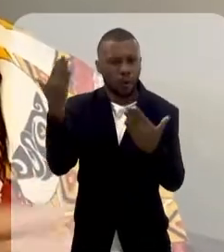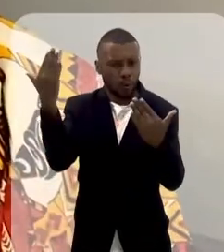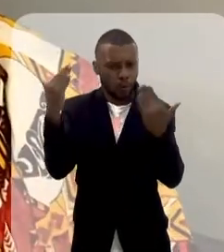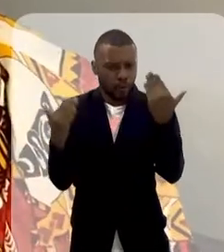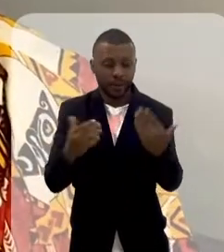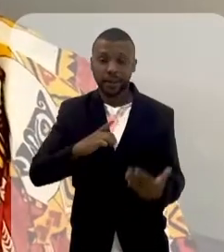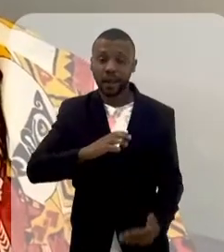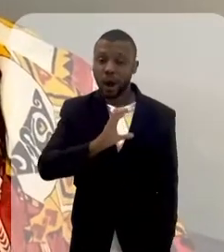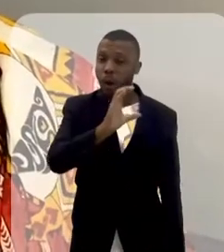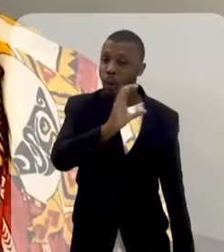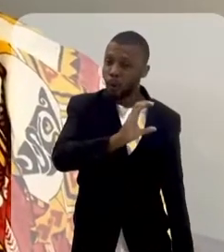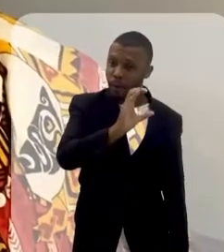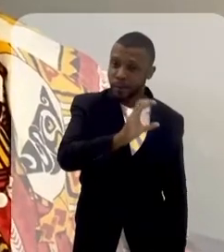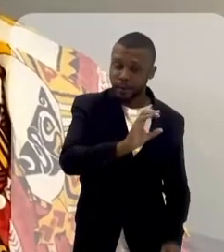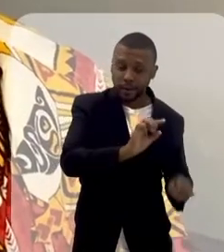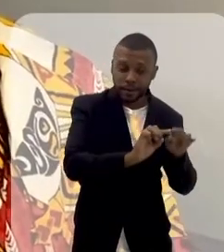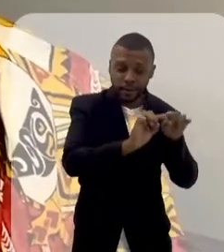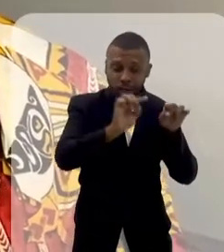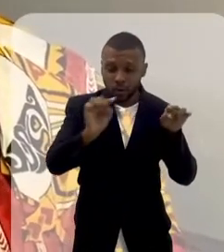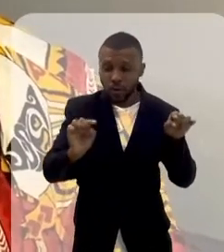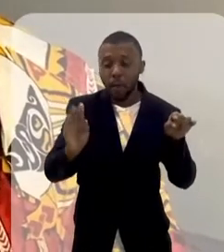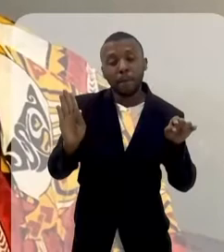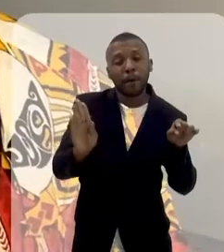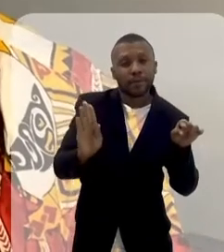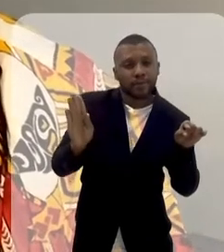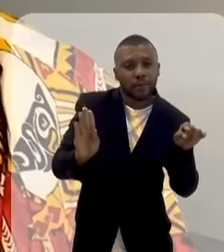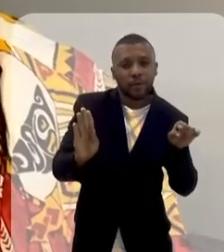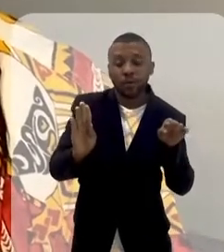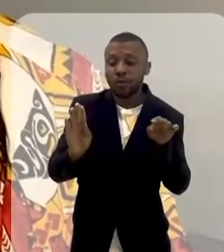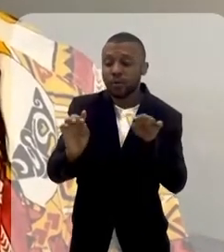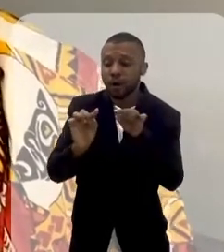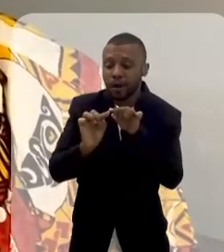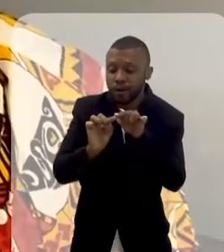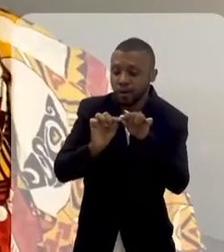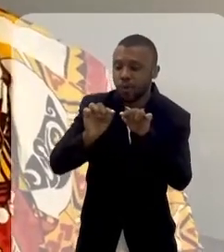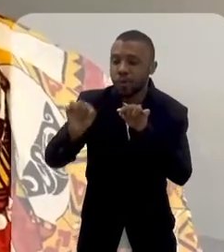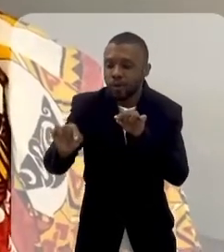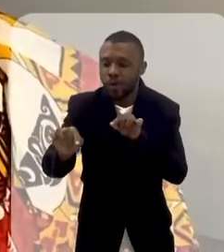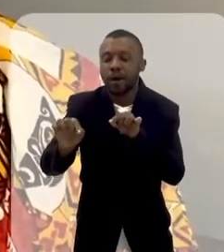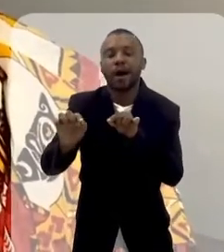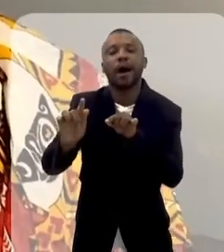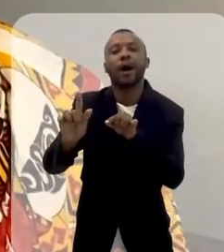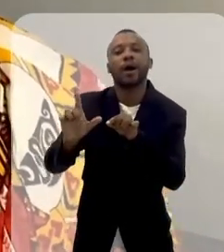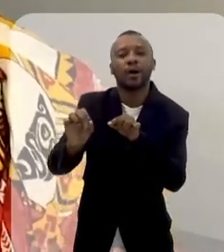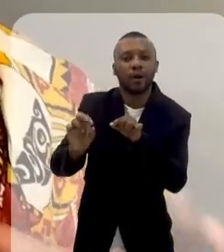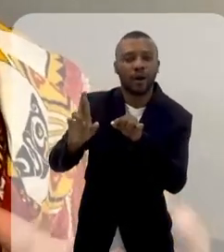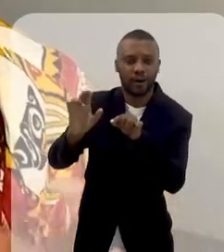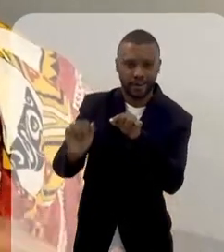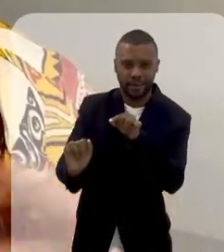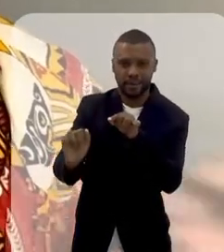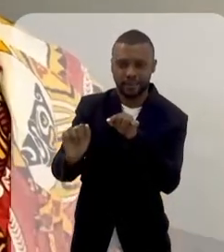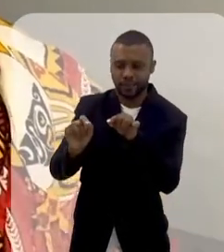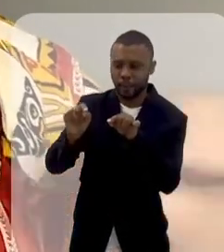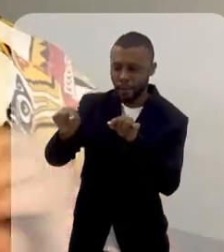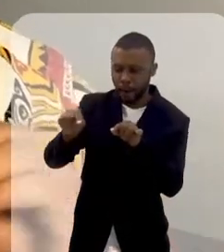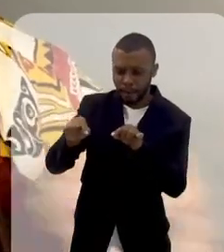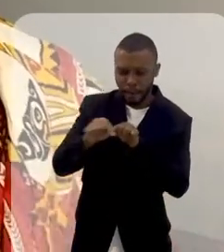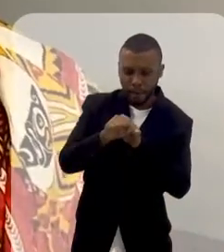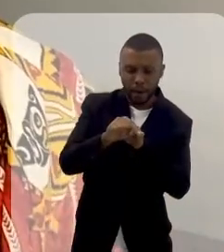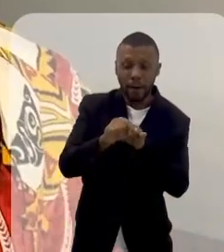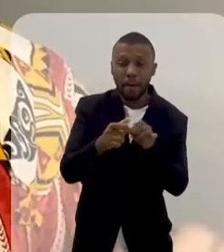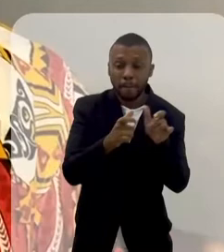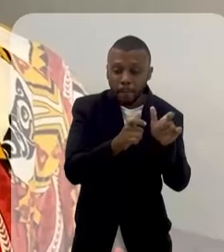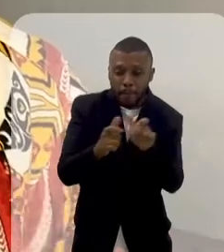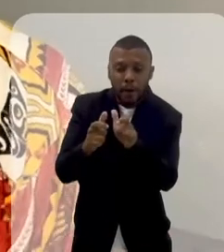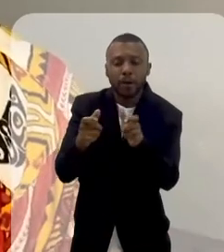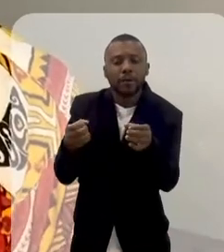um espaço vazio ali em Botafogo, aí tem um outro bairro que é a Glória ali do lado. Então, assim, essas cidades satélites, elas não